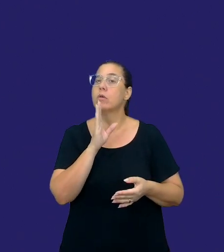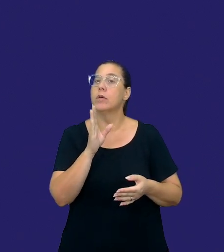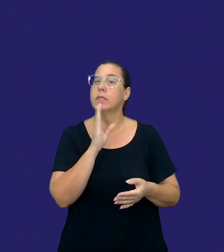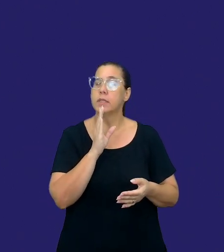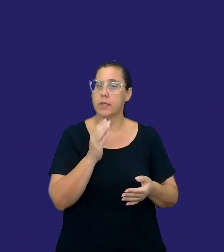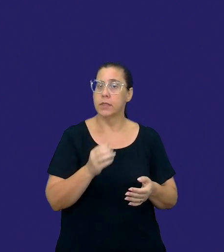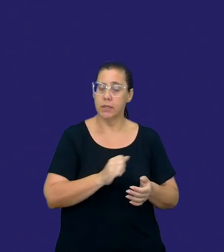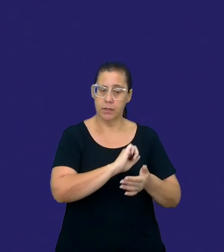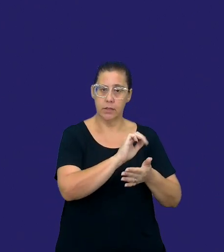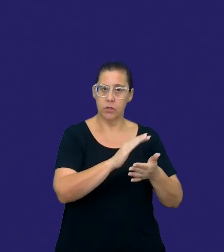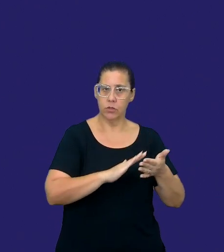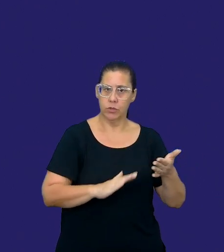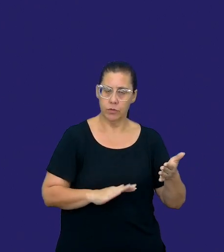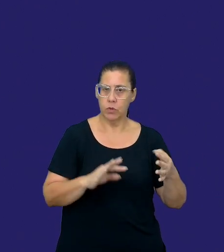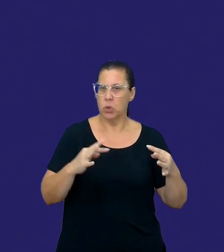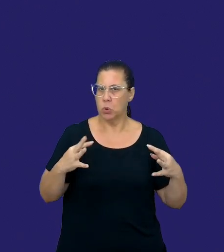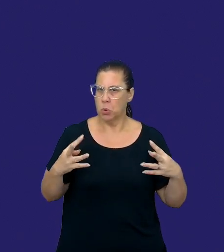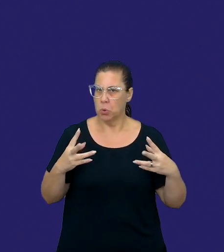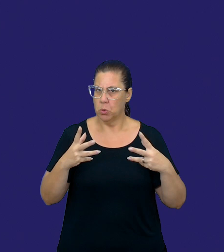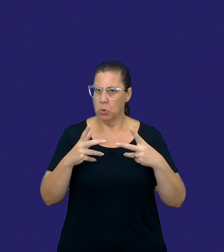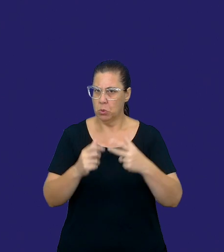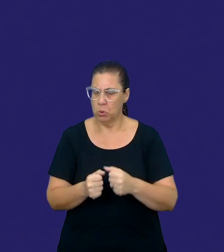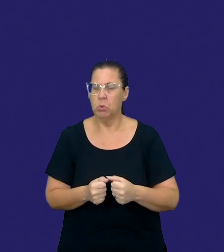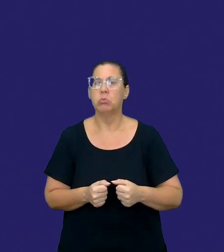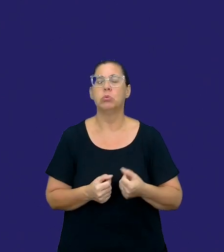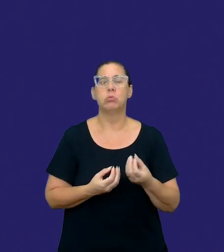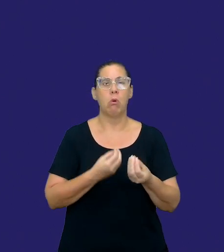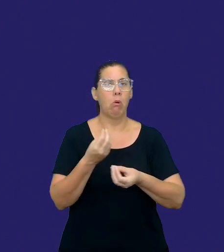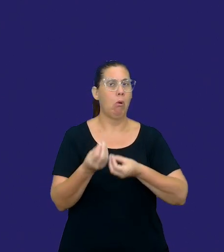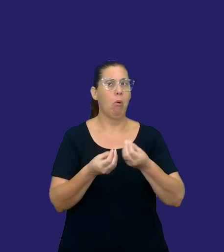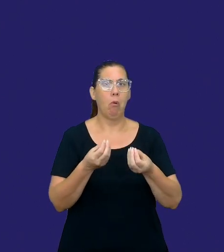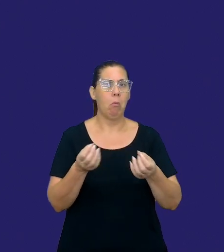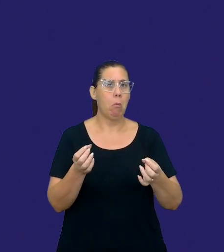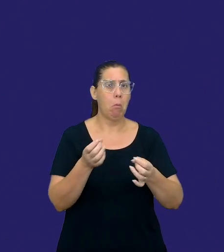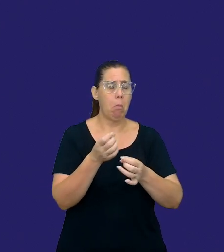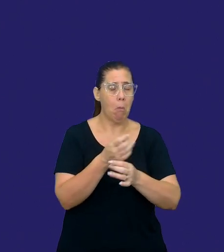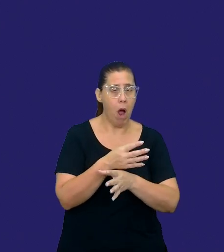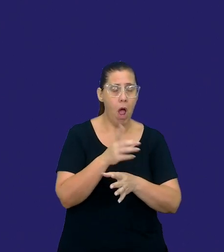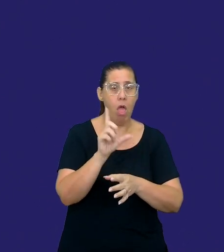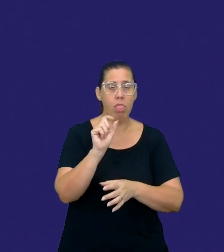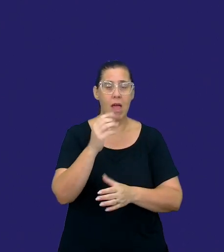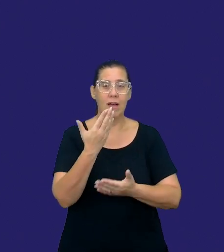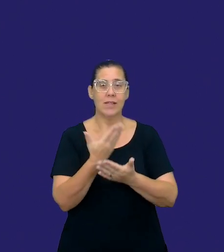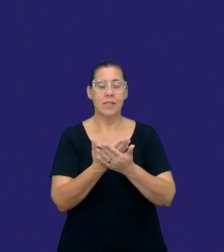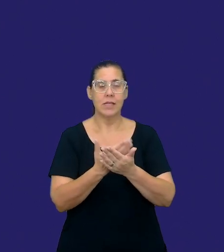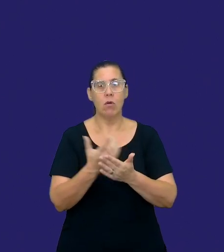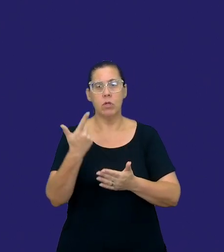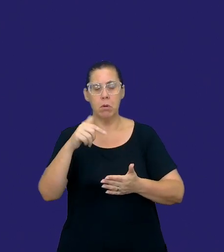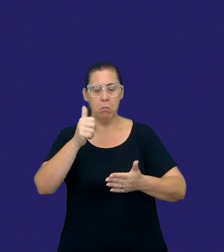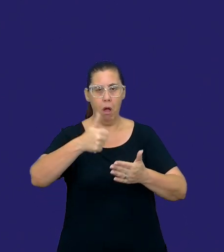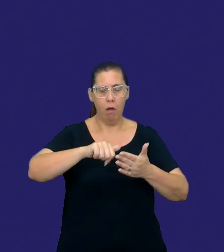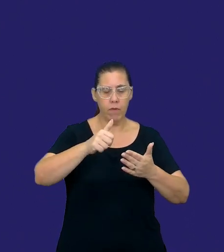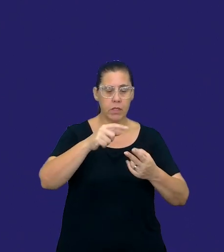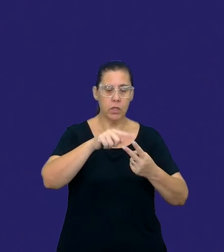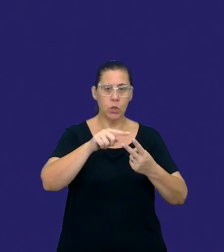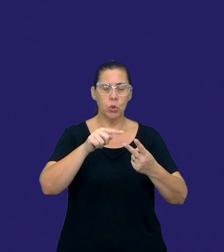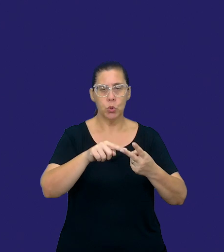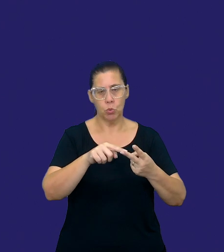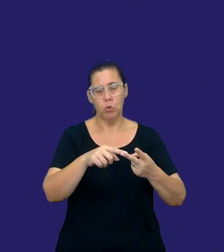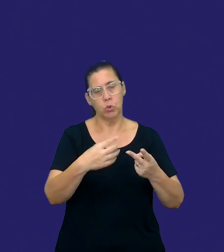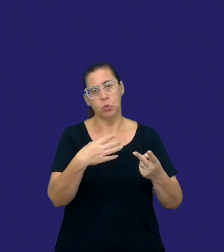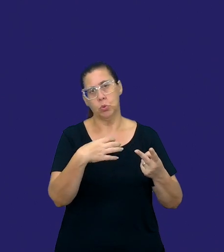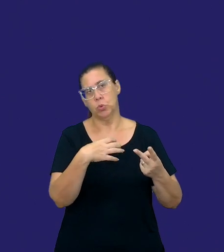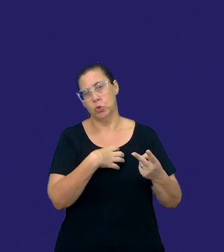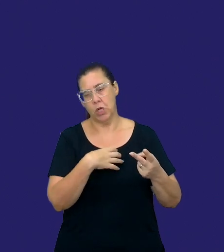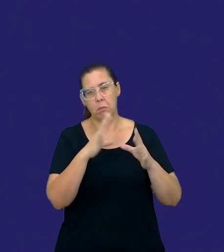da sequência como um todo, o encadeamento dessas 10 aulas, e depois analisaremos 2 aulas de forma